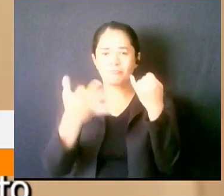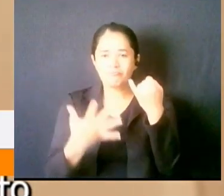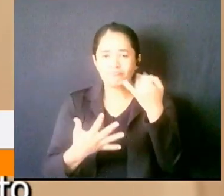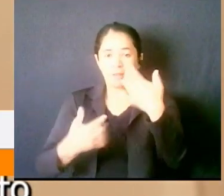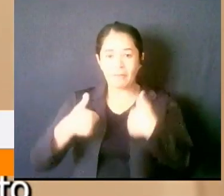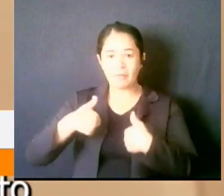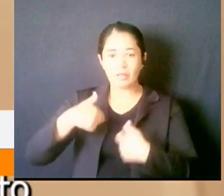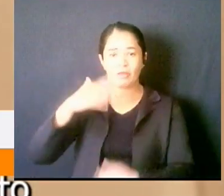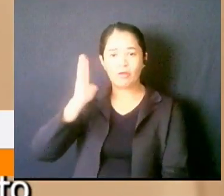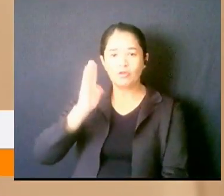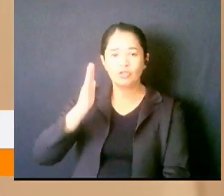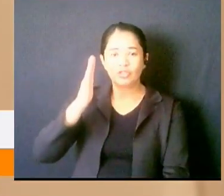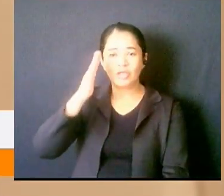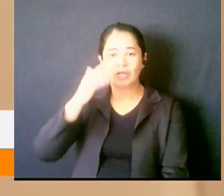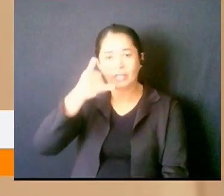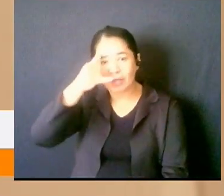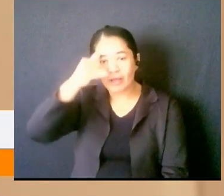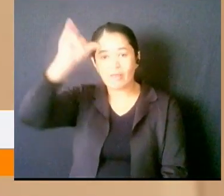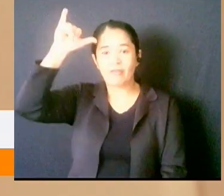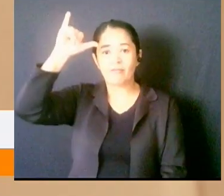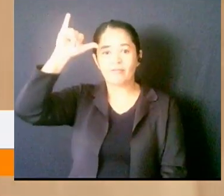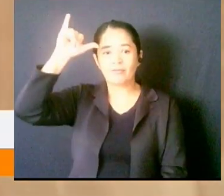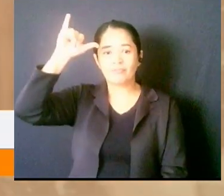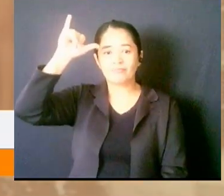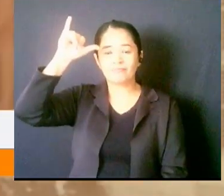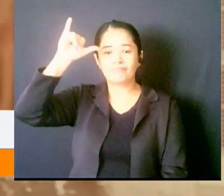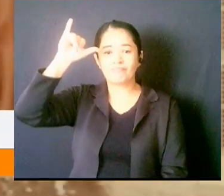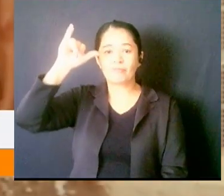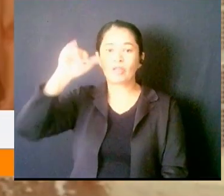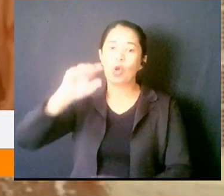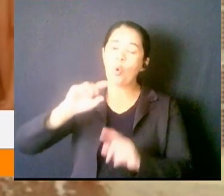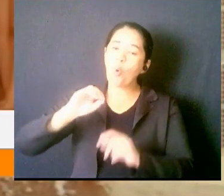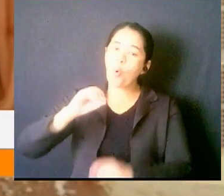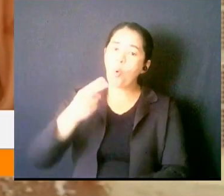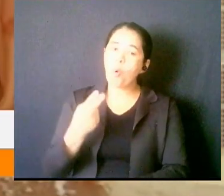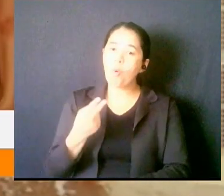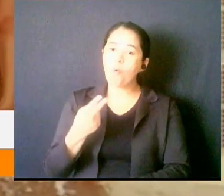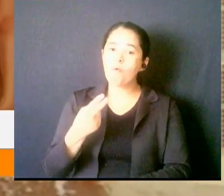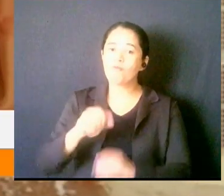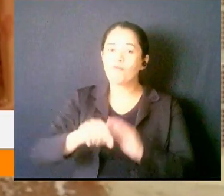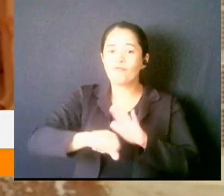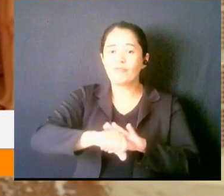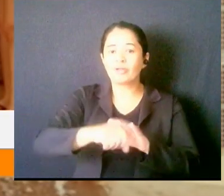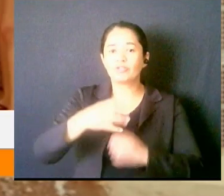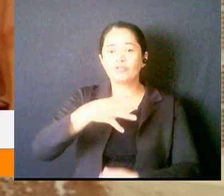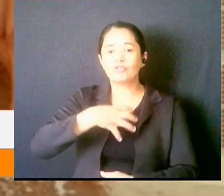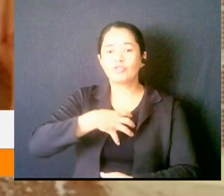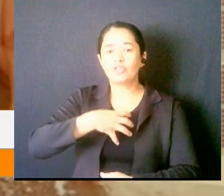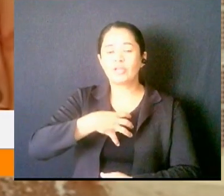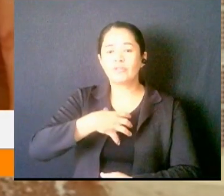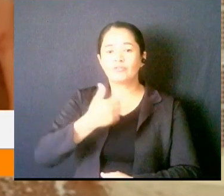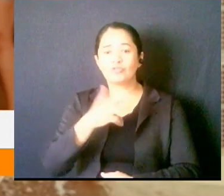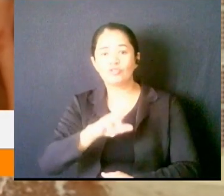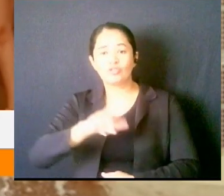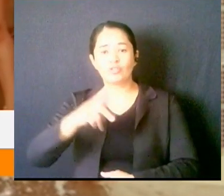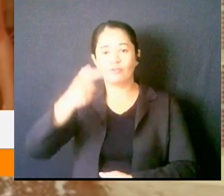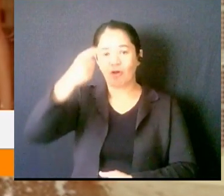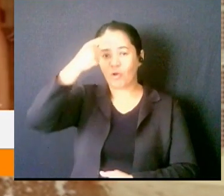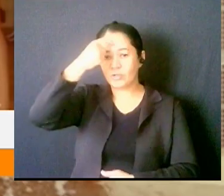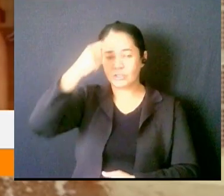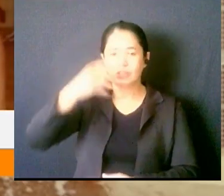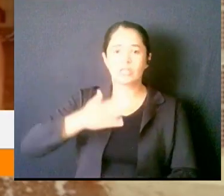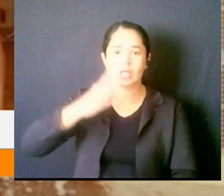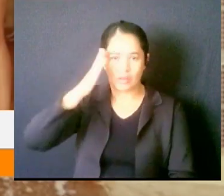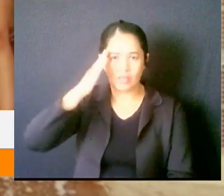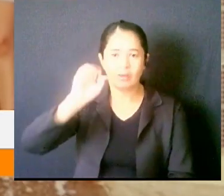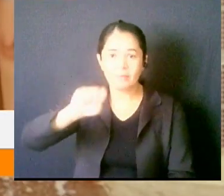submetido ou teria feito algo que eu tivesse a consciência. Não que eu não tinha, eu tinha 16 anos, eu sabia o que podia acontecer. Mas na